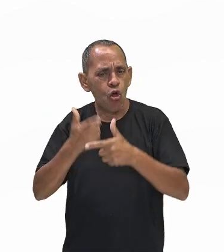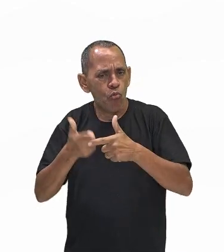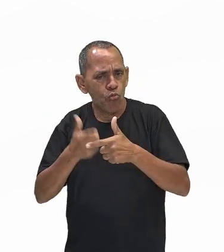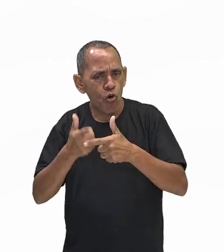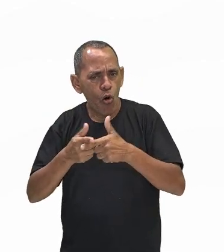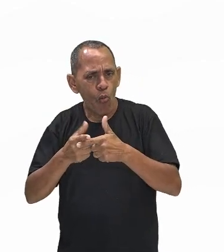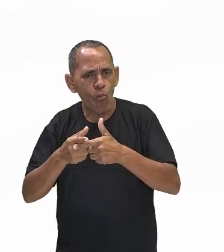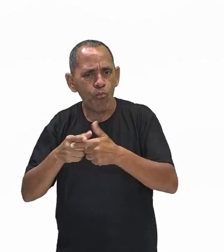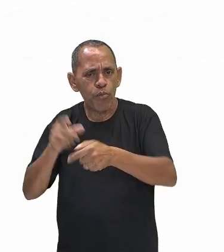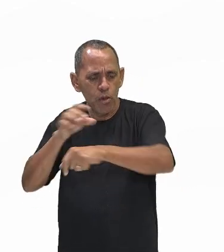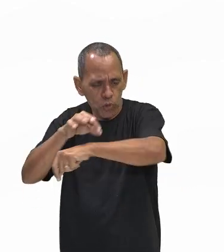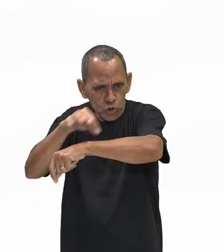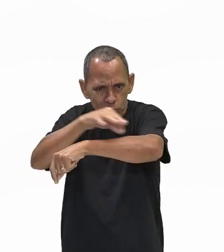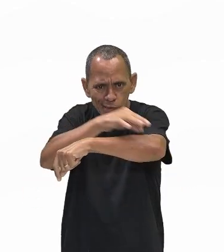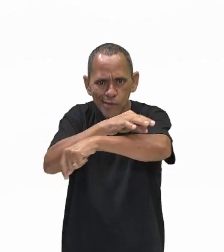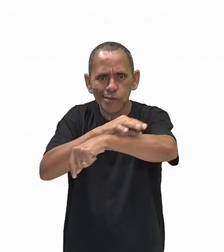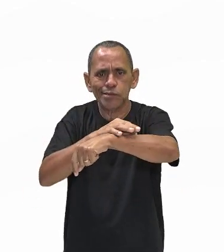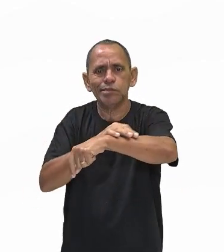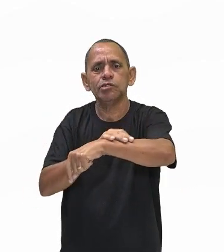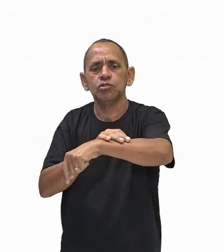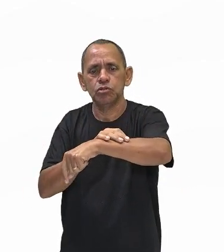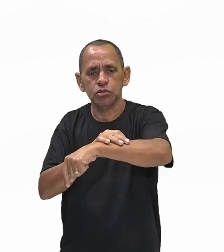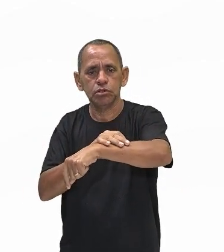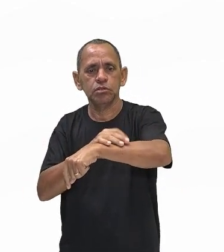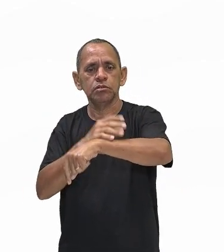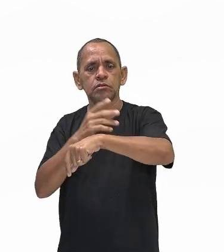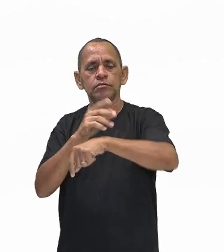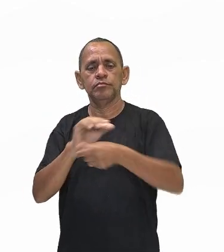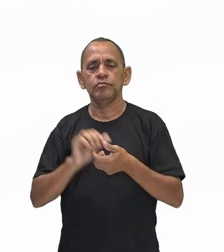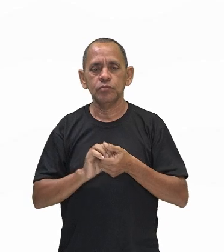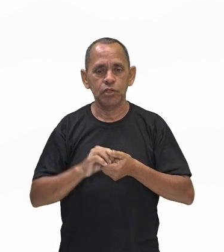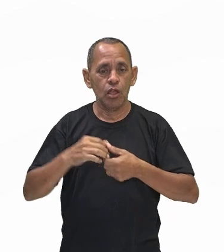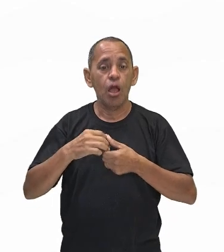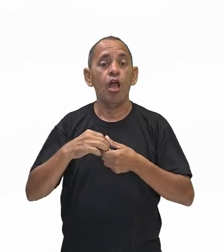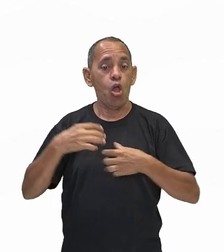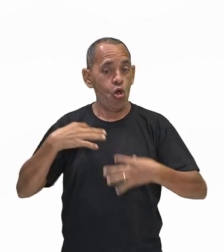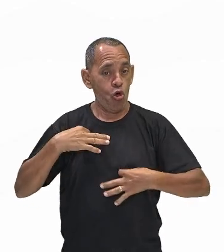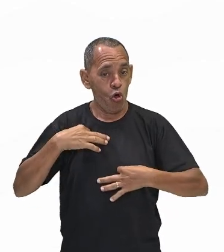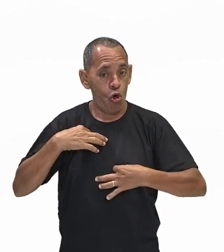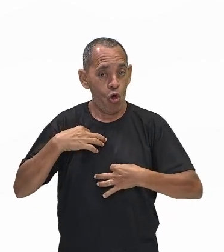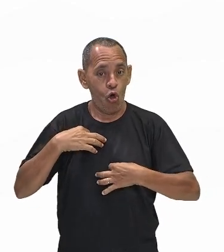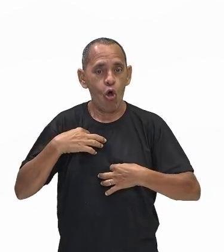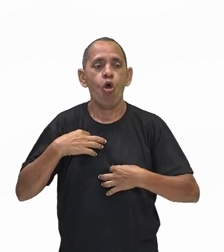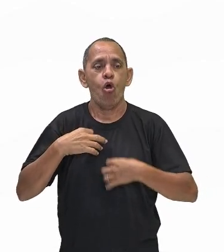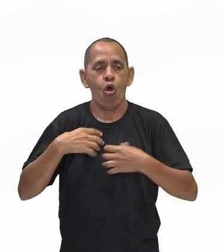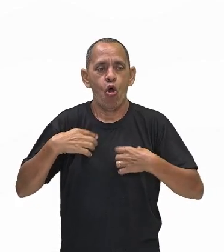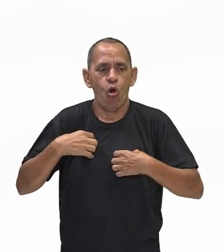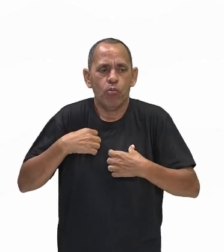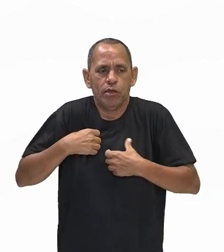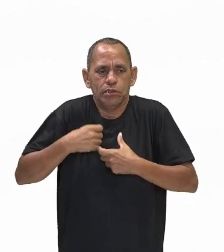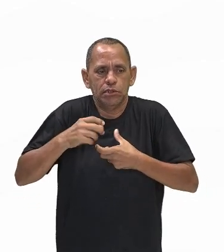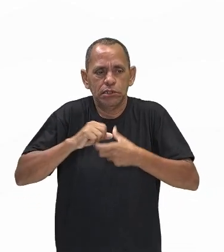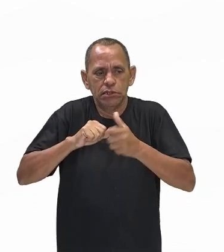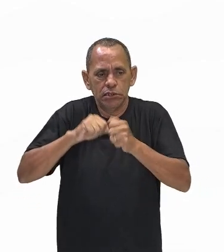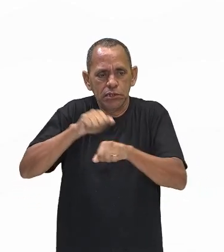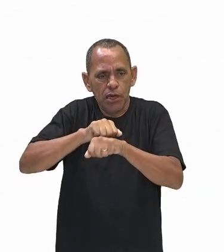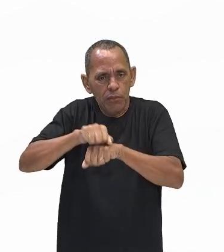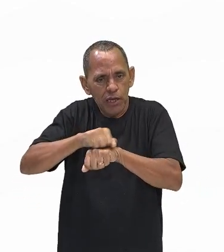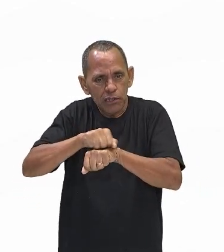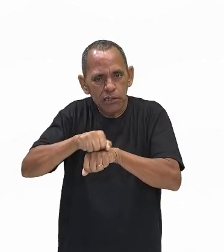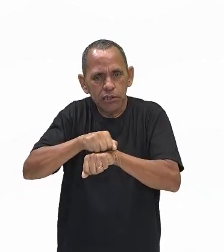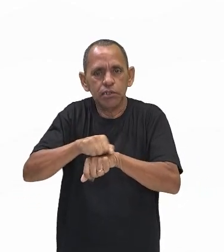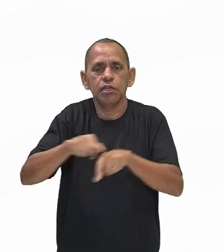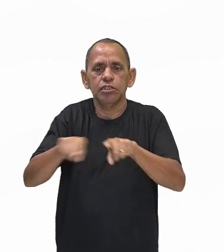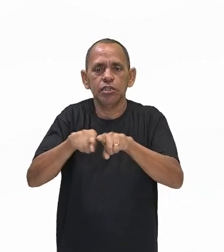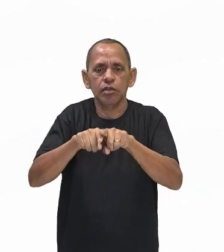podem correr nas nádegas devido ao atrito com roupas apertadas depilação inadequada ou falta